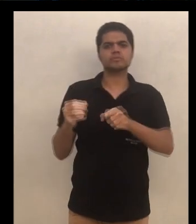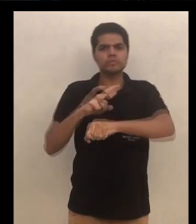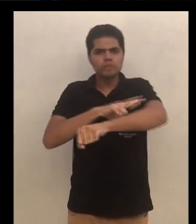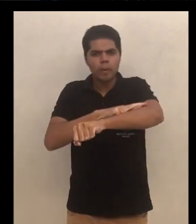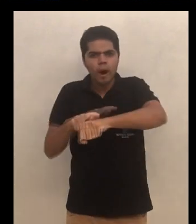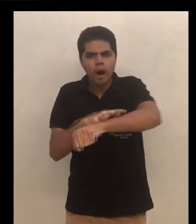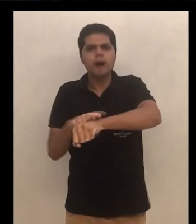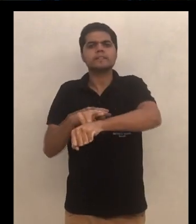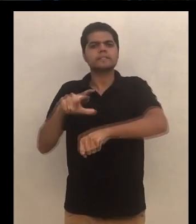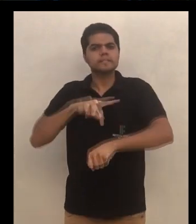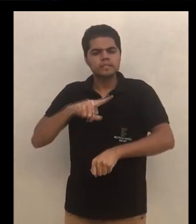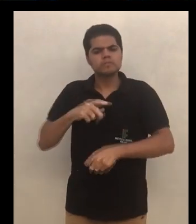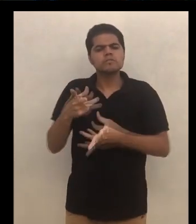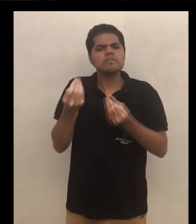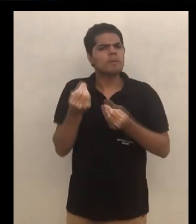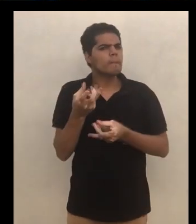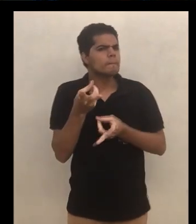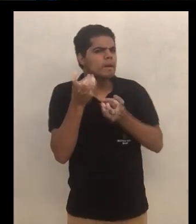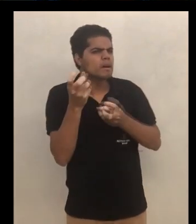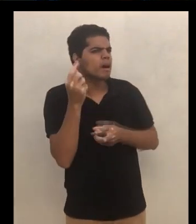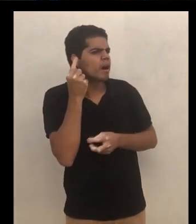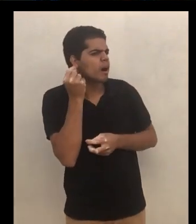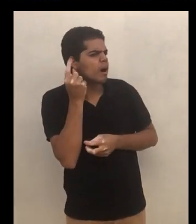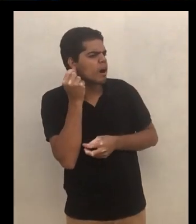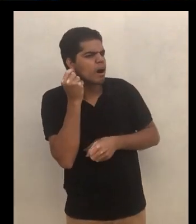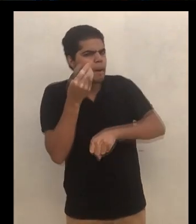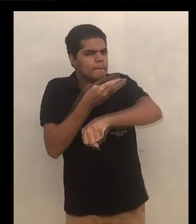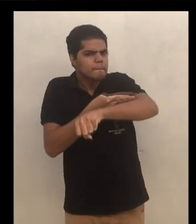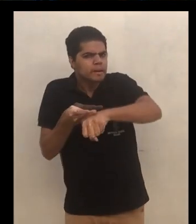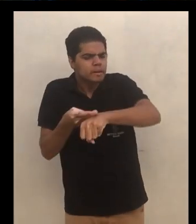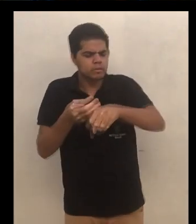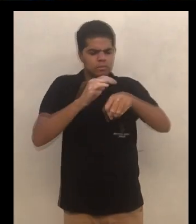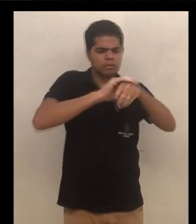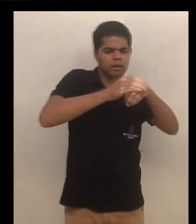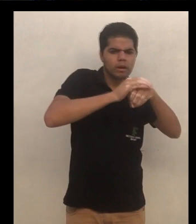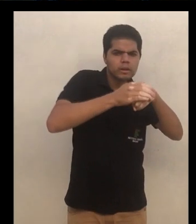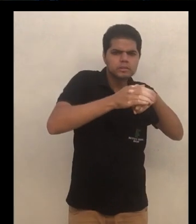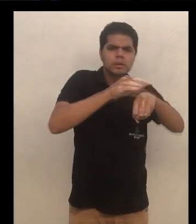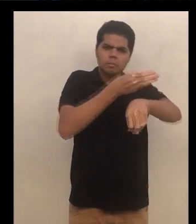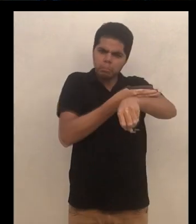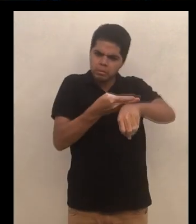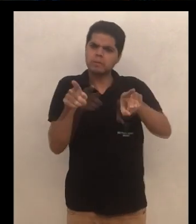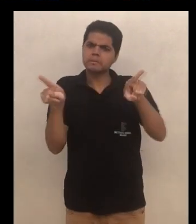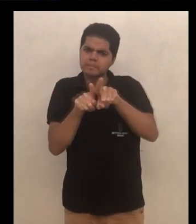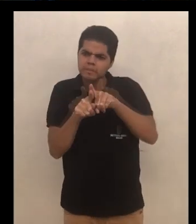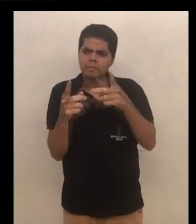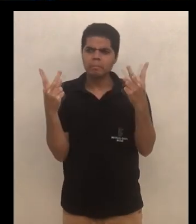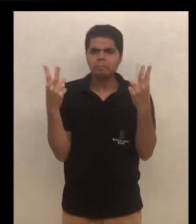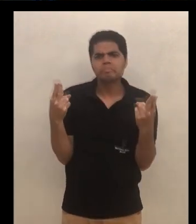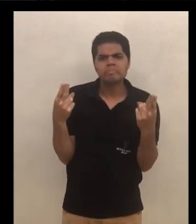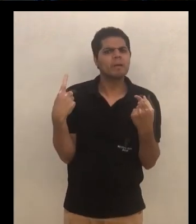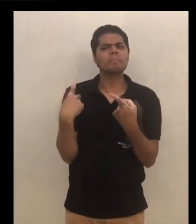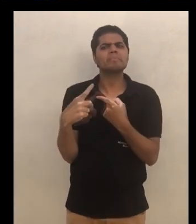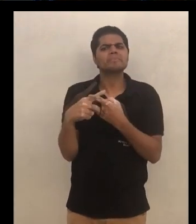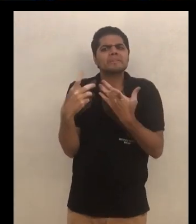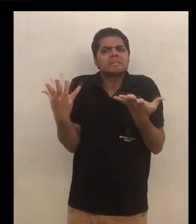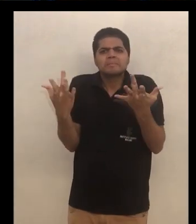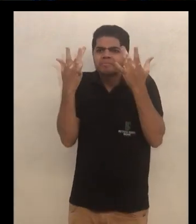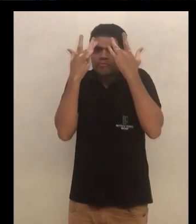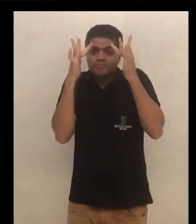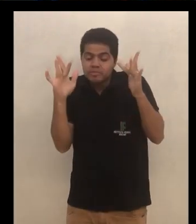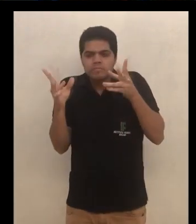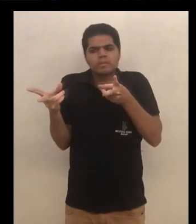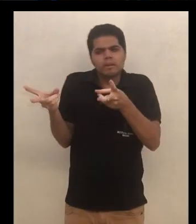quando o brinco é branco, o ovo é de casca branca. Na realidade, eu nunca vi na literatura o porquê disso, mas a gente